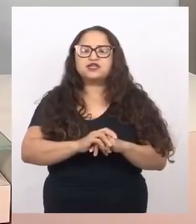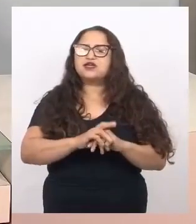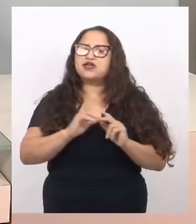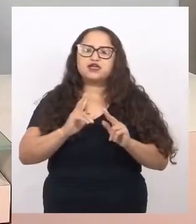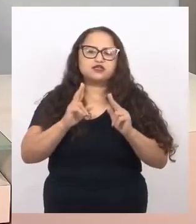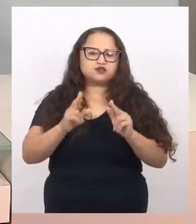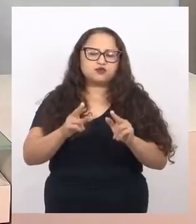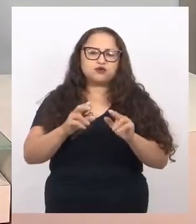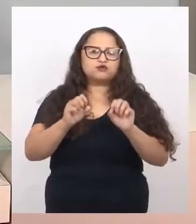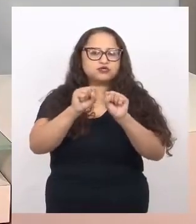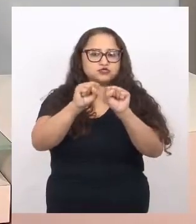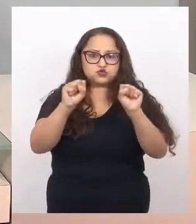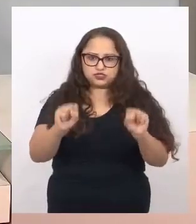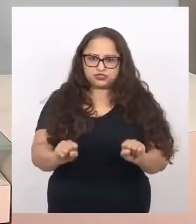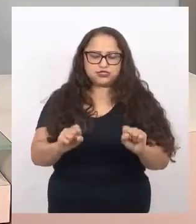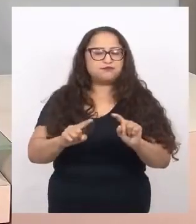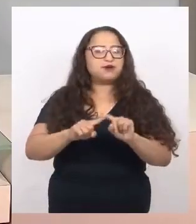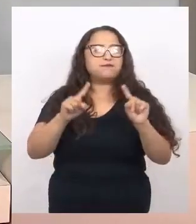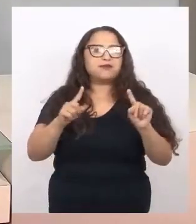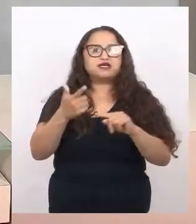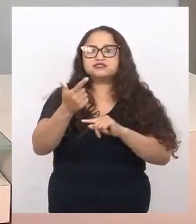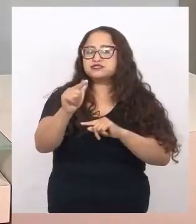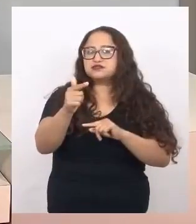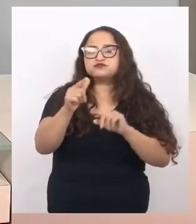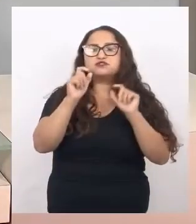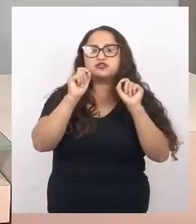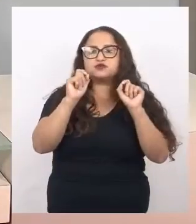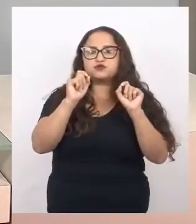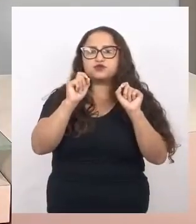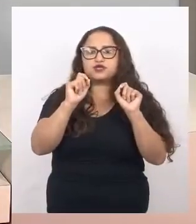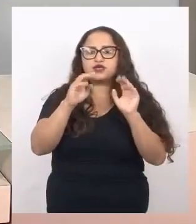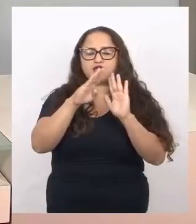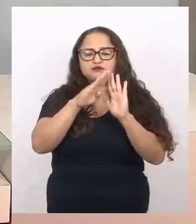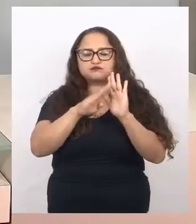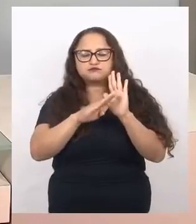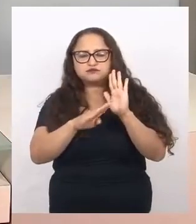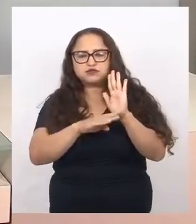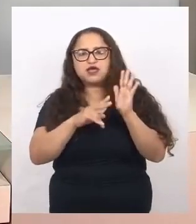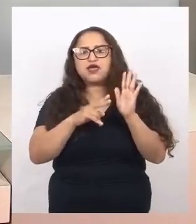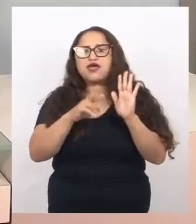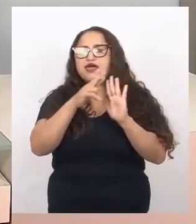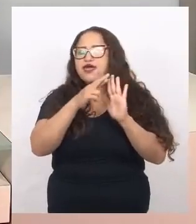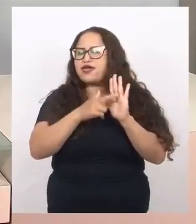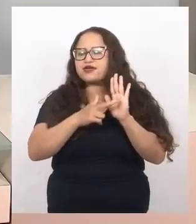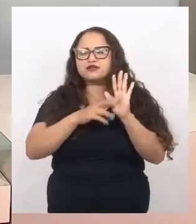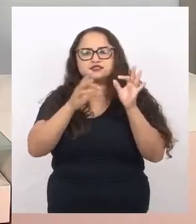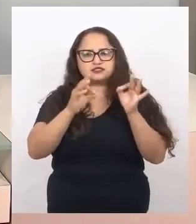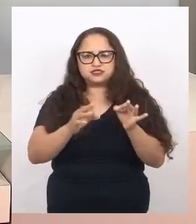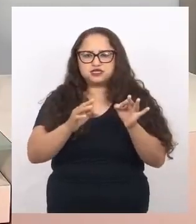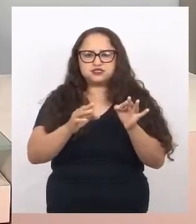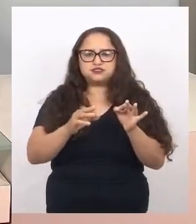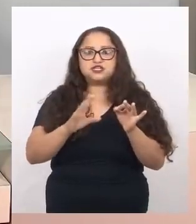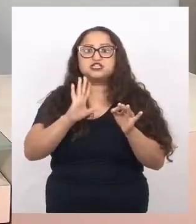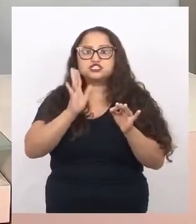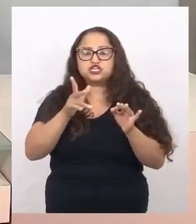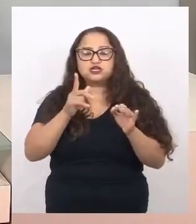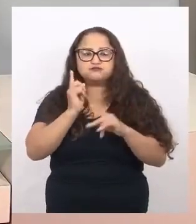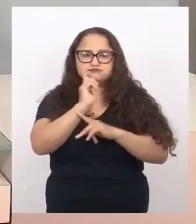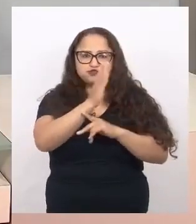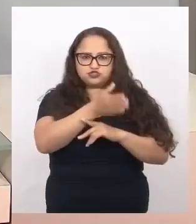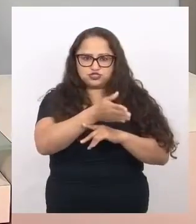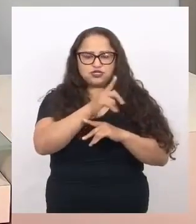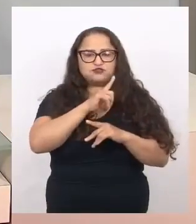é no sistema, mas ele não tem os procedimentos de atribuição online. Ele vai direto na associação.